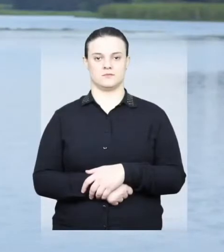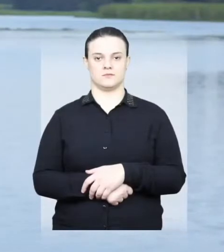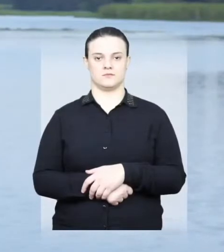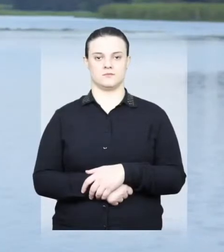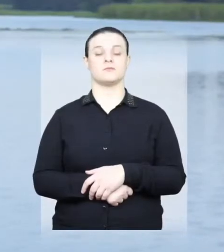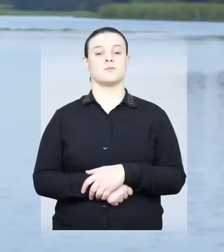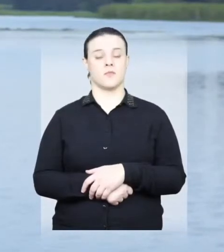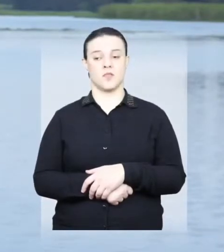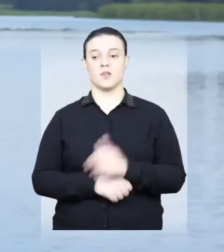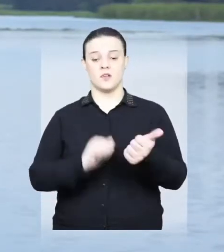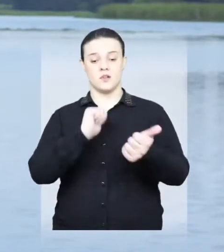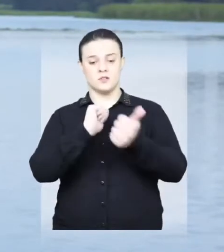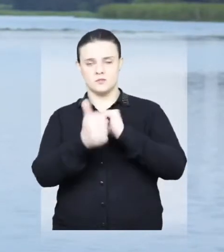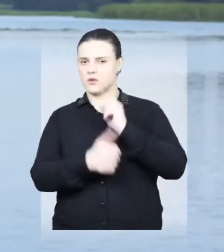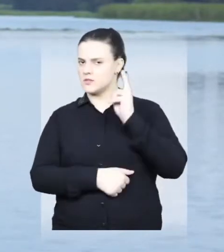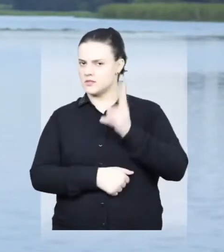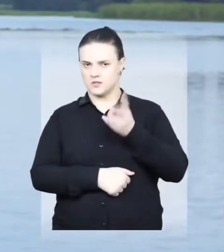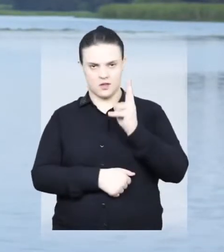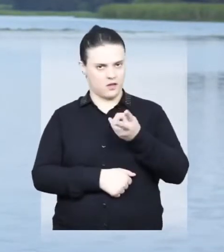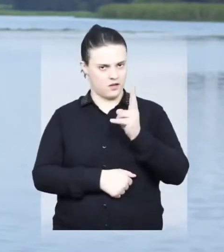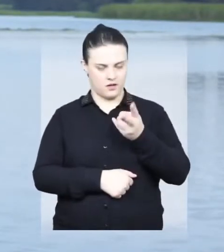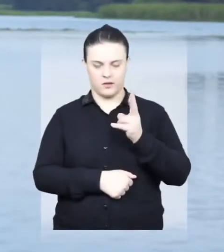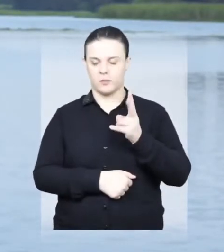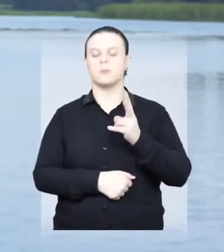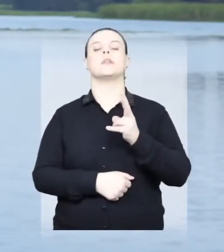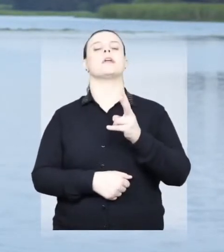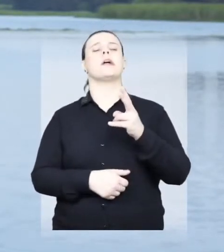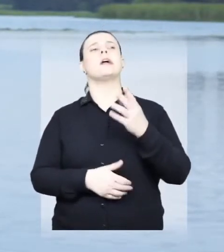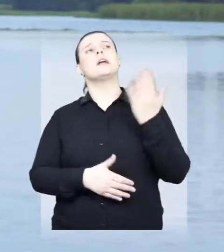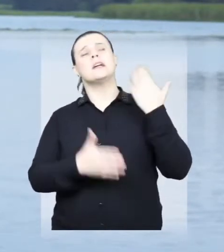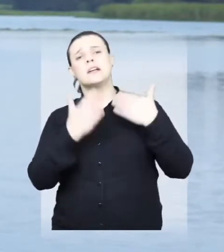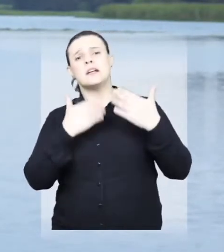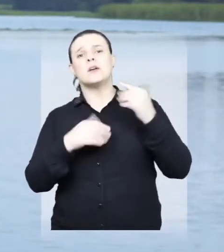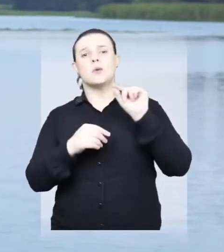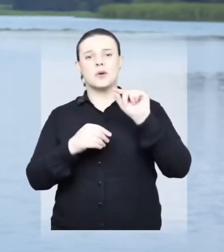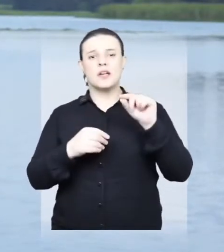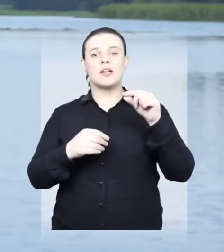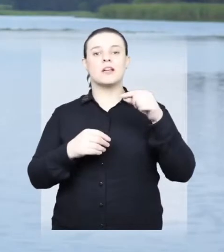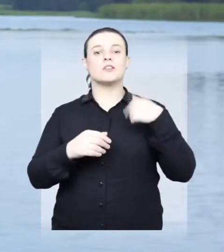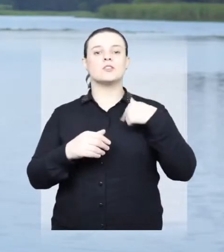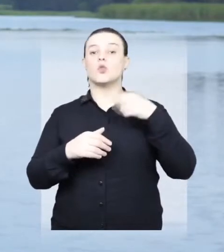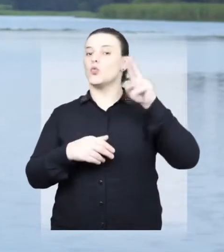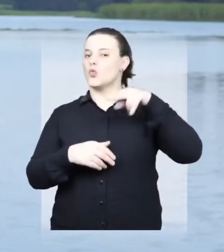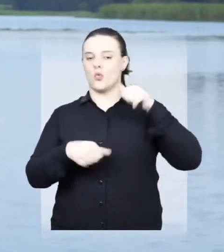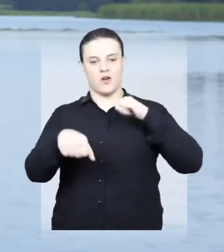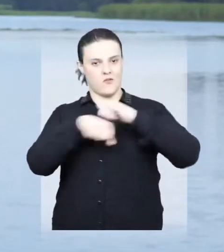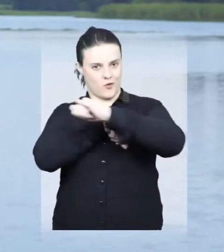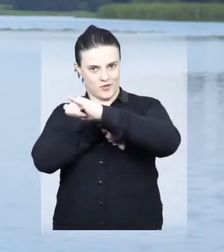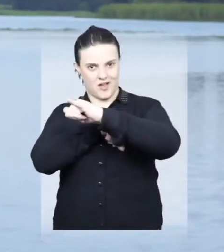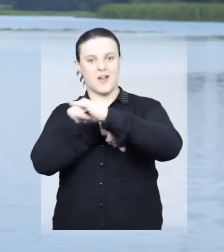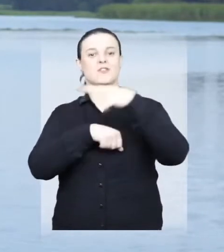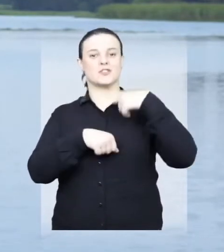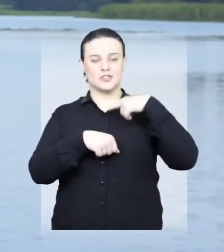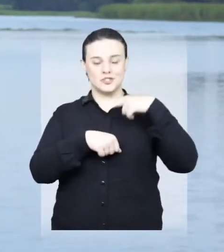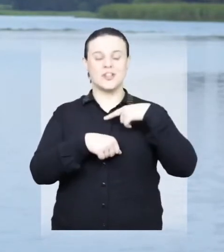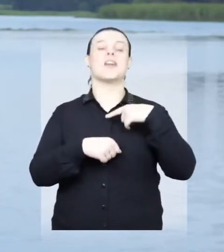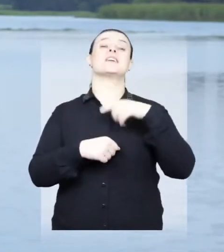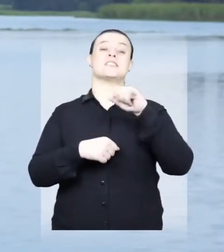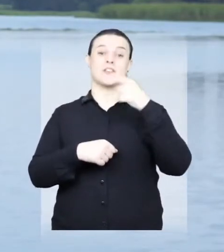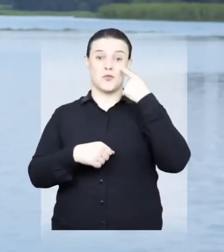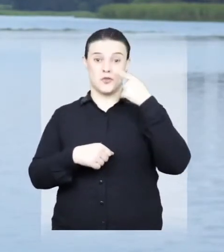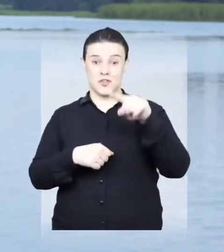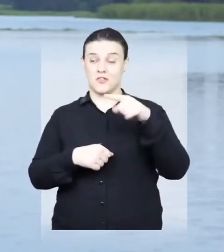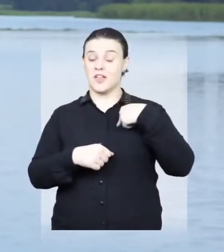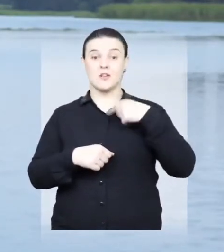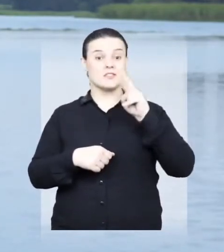sempre fiz esportes. Eu sempre, na verdade, era a matéria que eu nunca faltava, né? Então, se eu buscava,